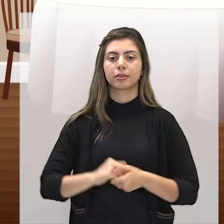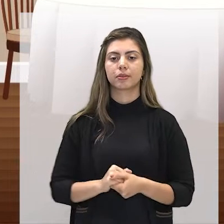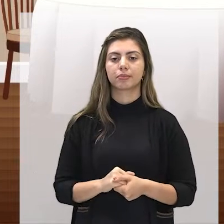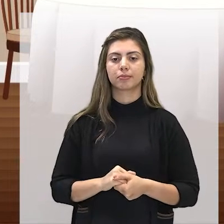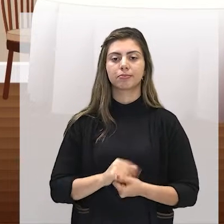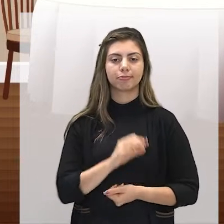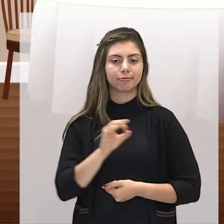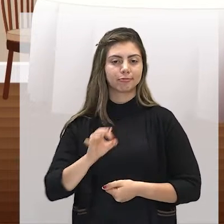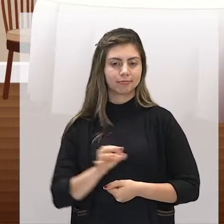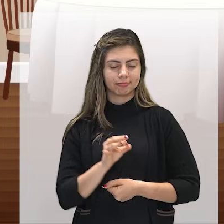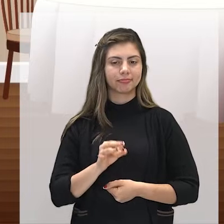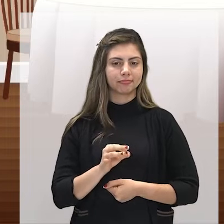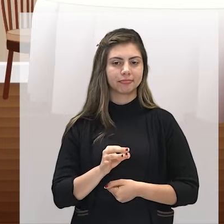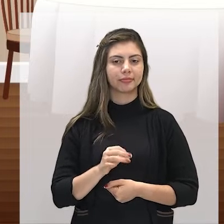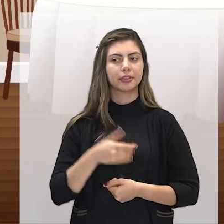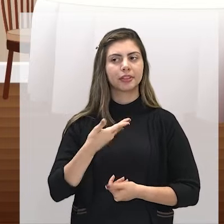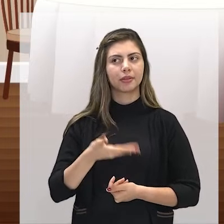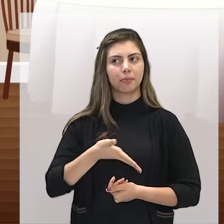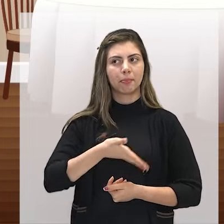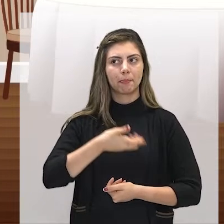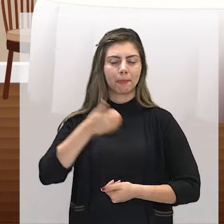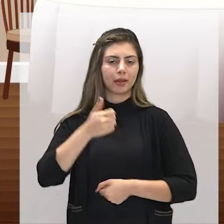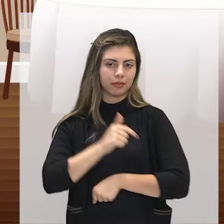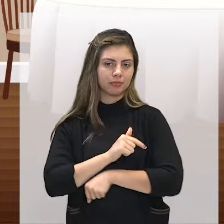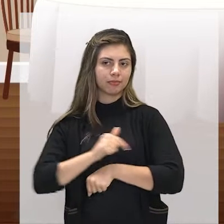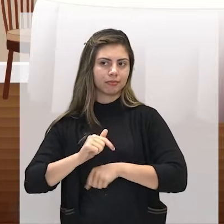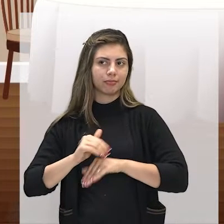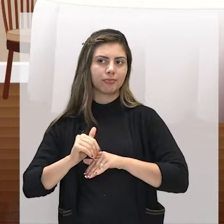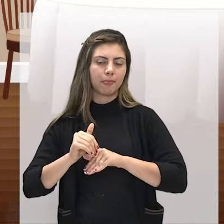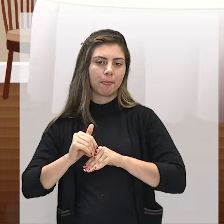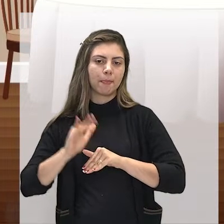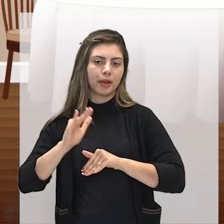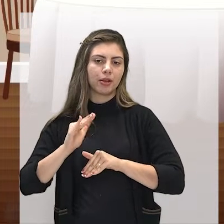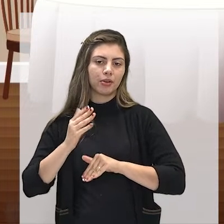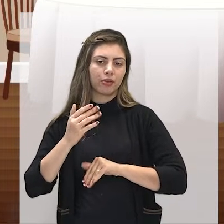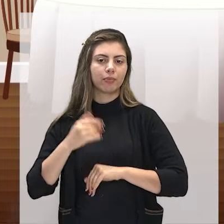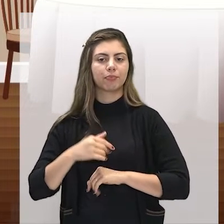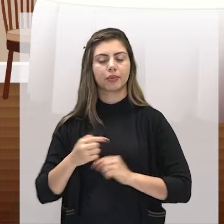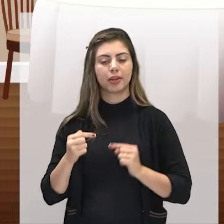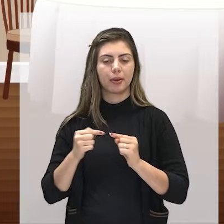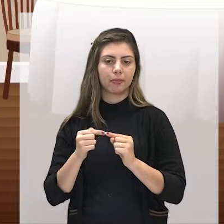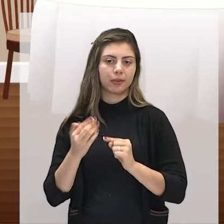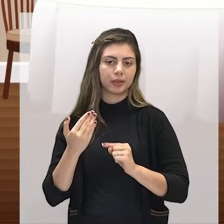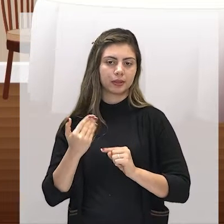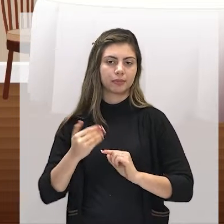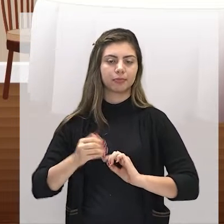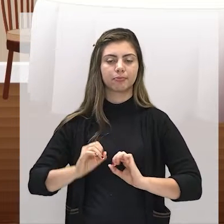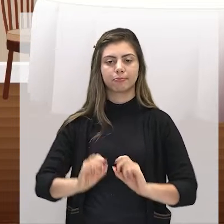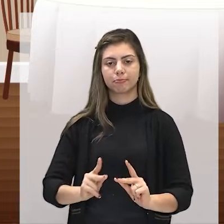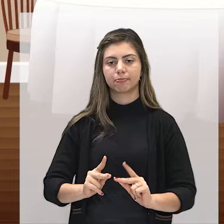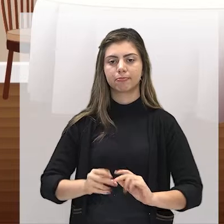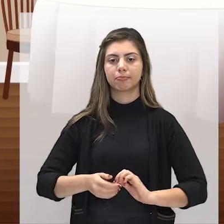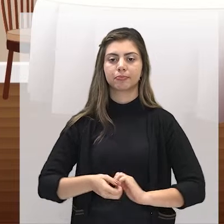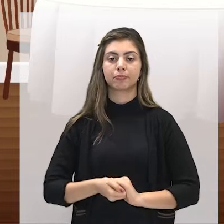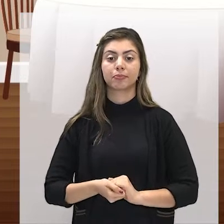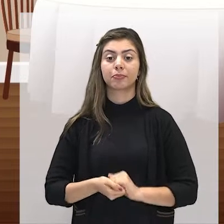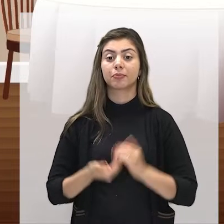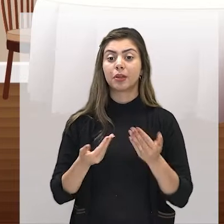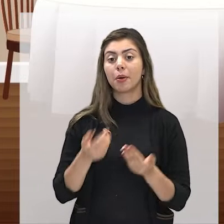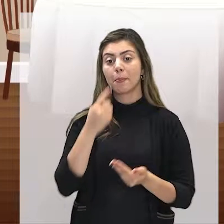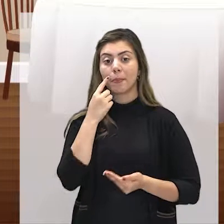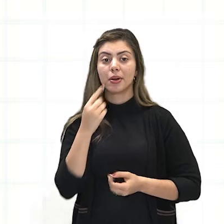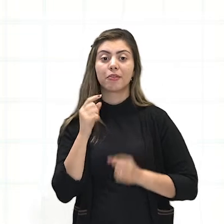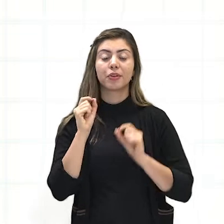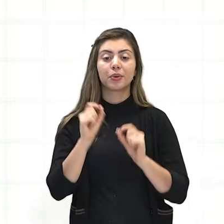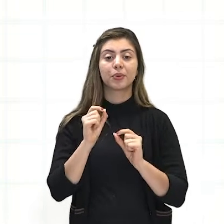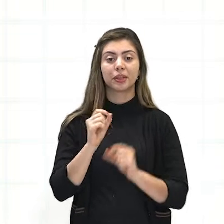de cara nota-se que ele é um pouco mais educado, né? Uma forma mais polida de se dirigir ao interlocutor. Vamos explorar agora o modal could,